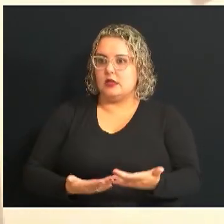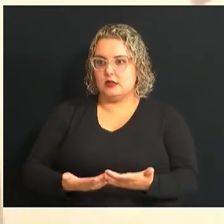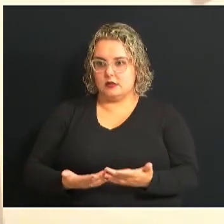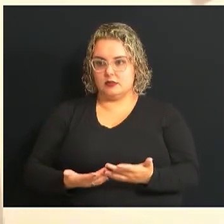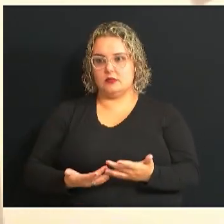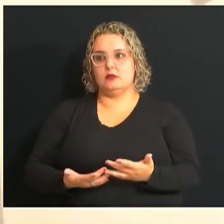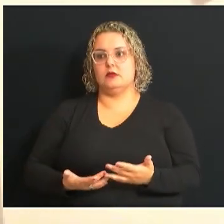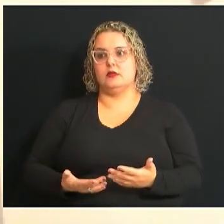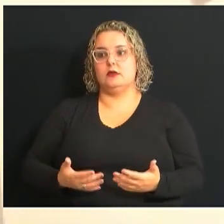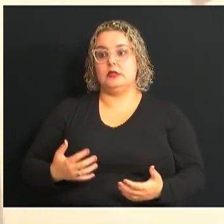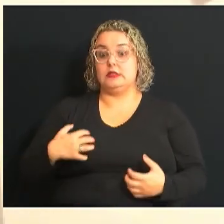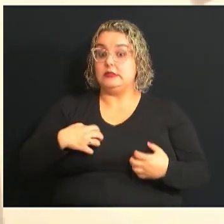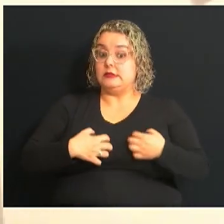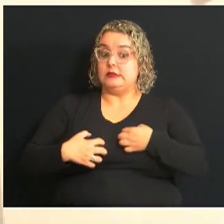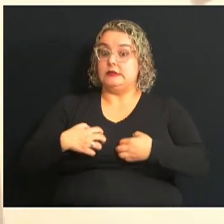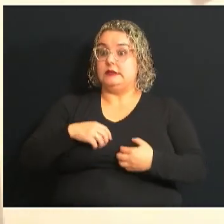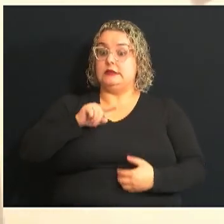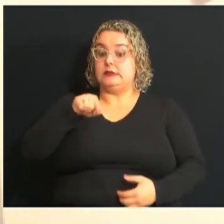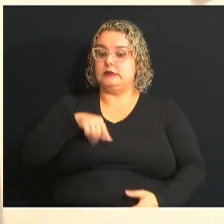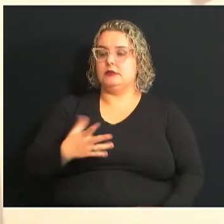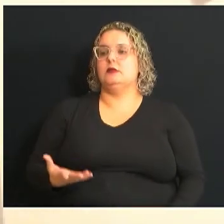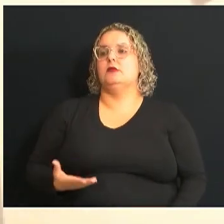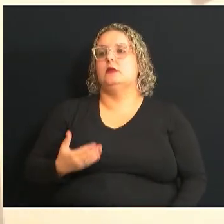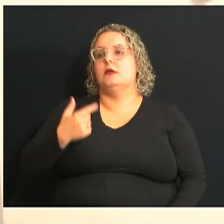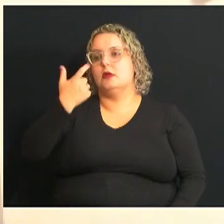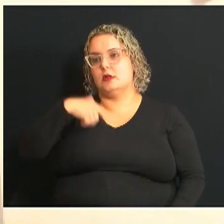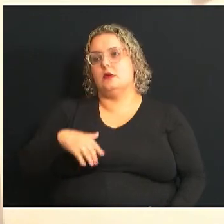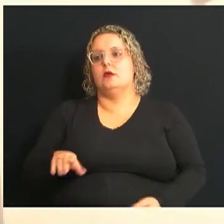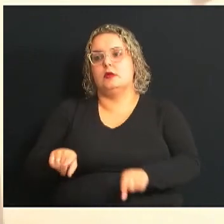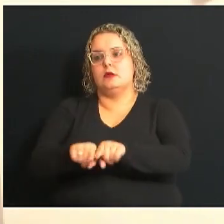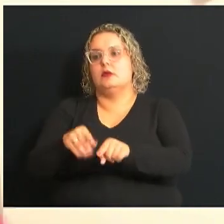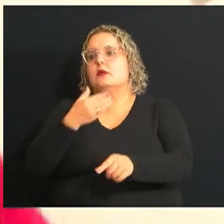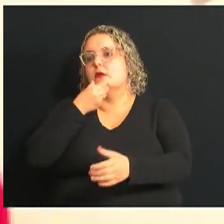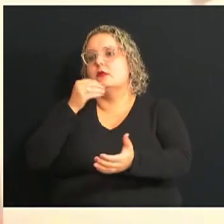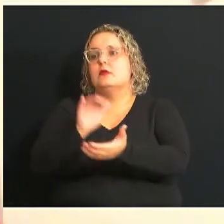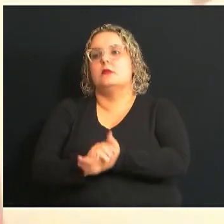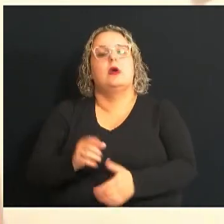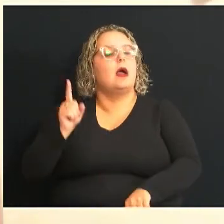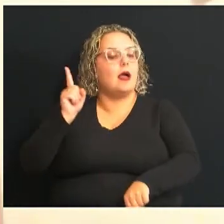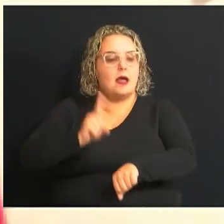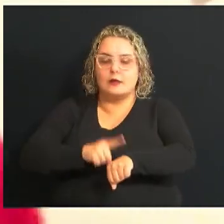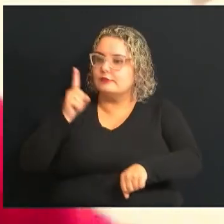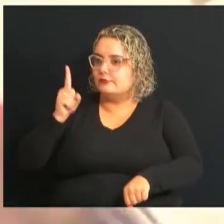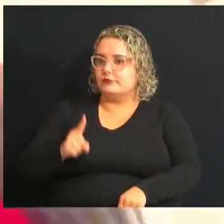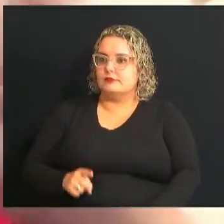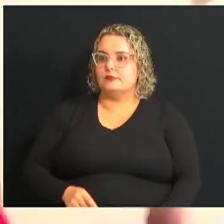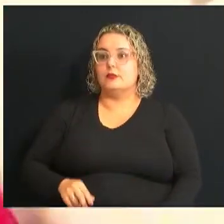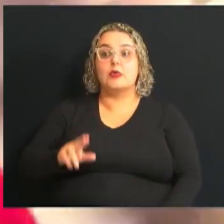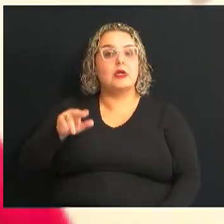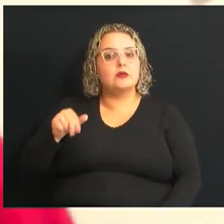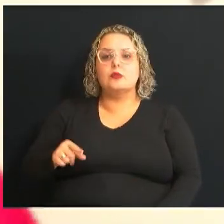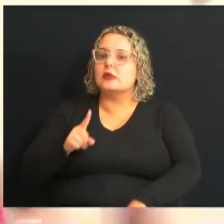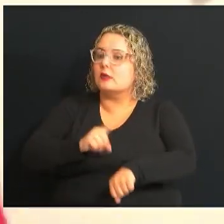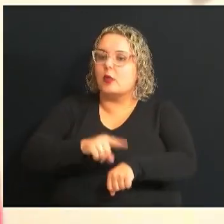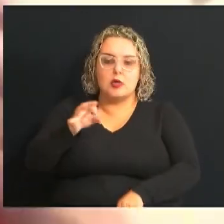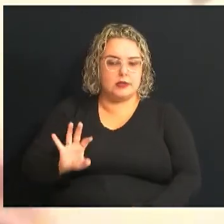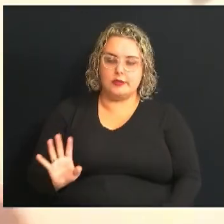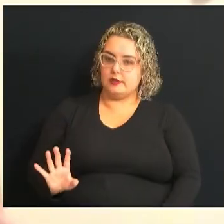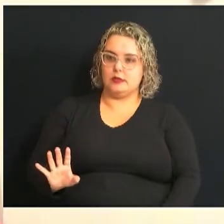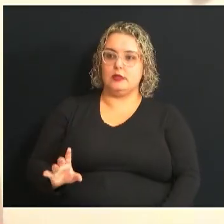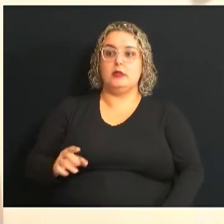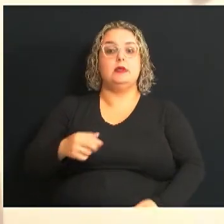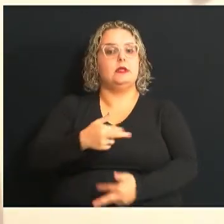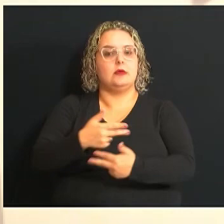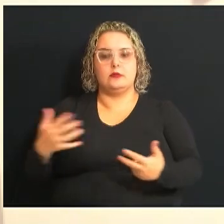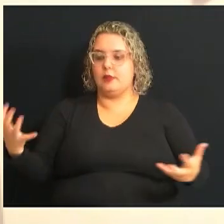aquela inquietação ali, e até quando eu e meu marido a gente decidiu, a gente falou, agora é a hora, porque nunca vai ter a hora certa, sempre vai ter alguma coisa externa, né,